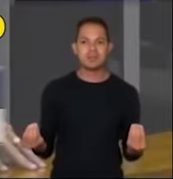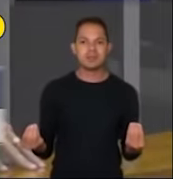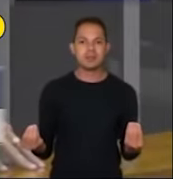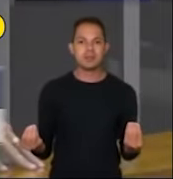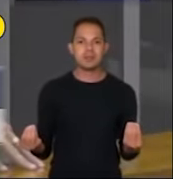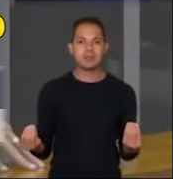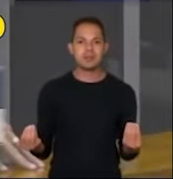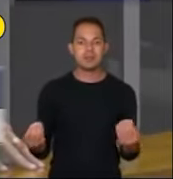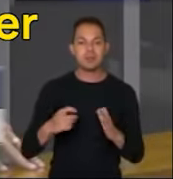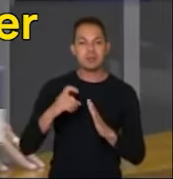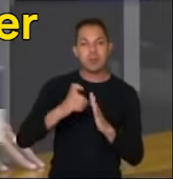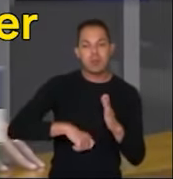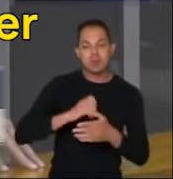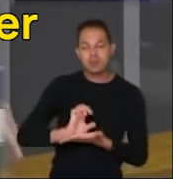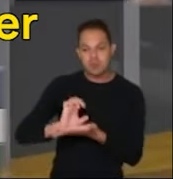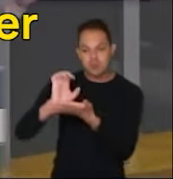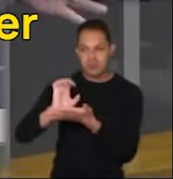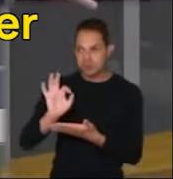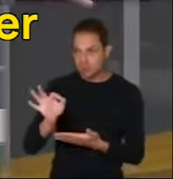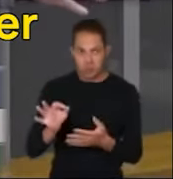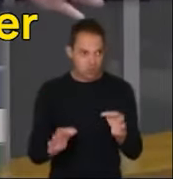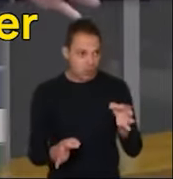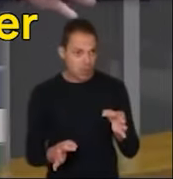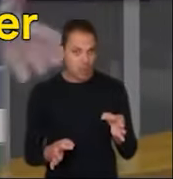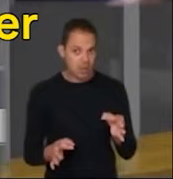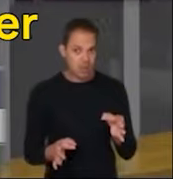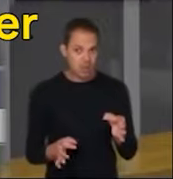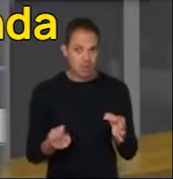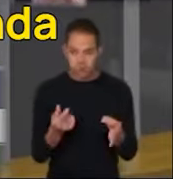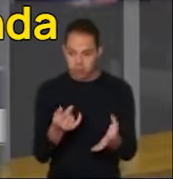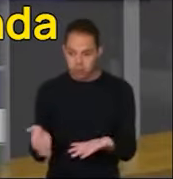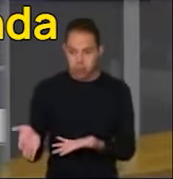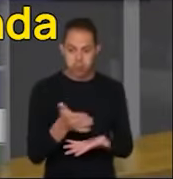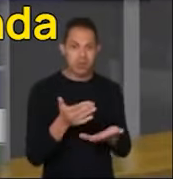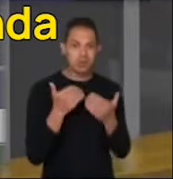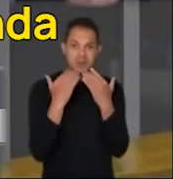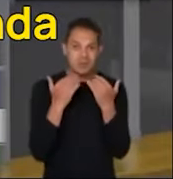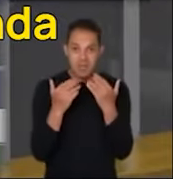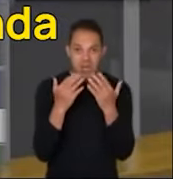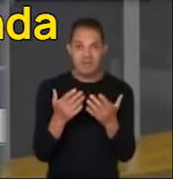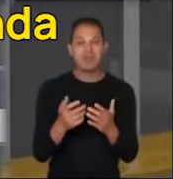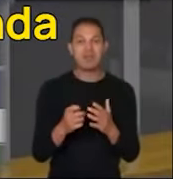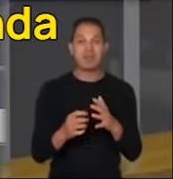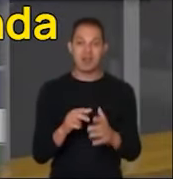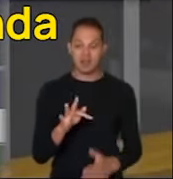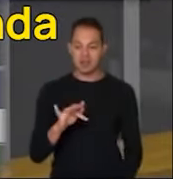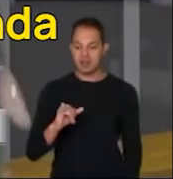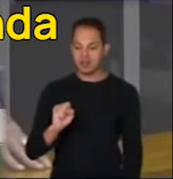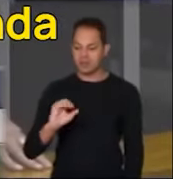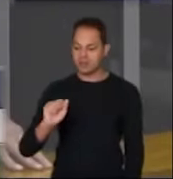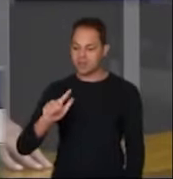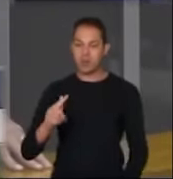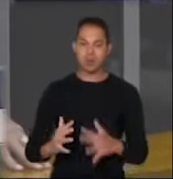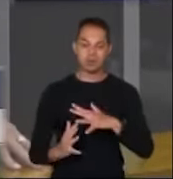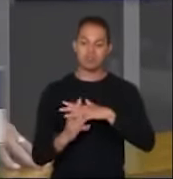imposto de exportação, deputado Luiz Lima, não serve para arrecadação. Tem caráter extrafiscal. É para controlar o comércio exterior. E